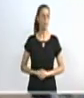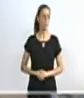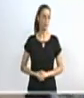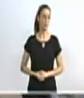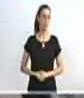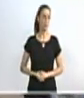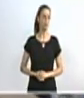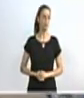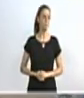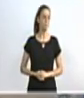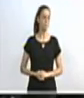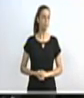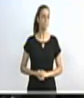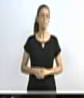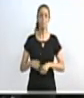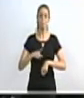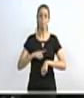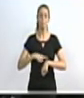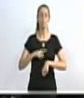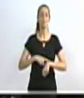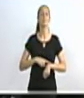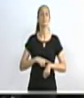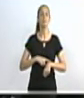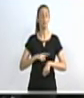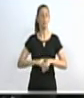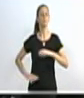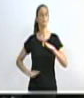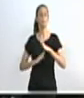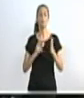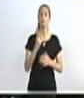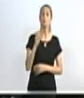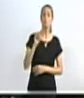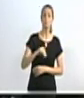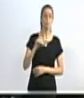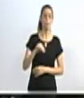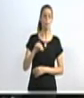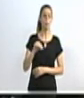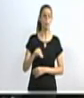que terá o tempo para fazer suas ponderações finais de até 2 minutos.